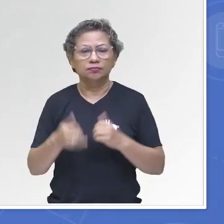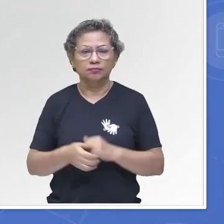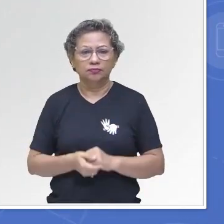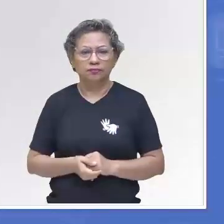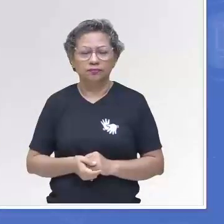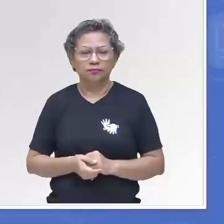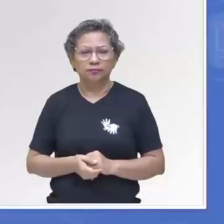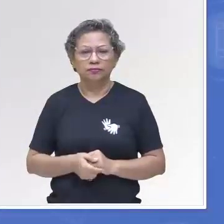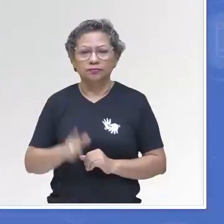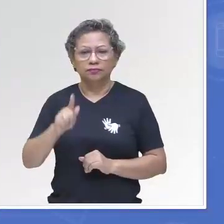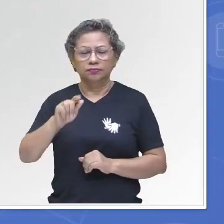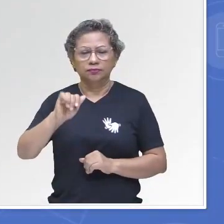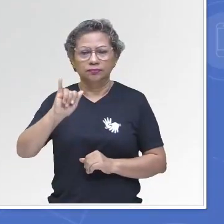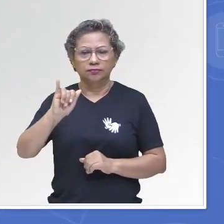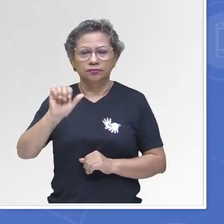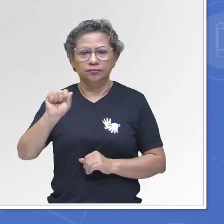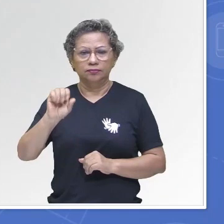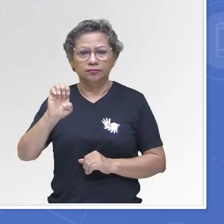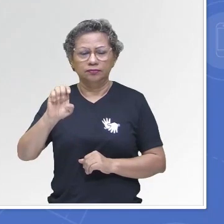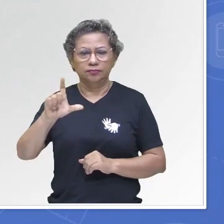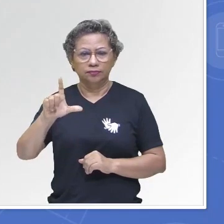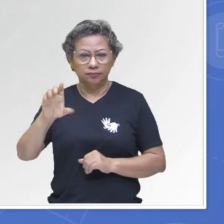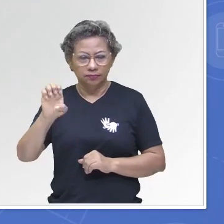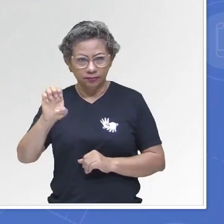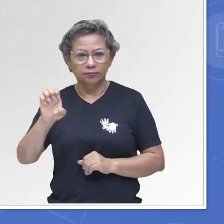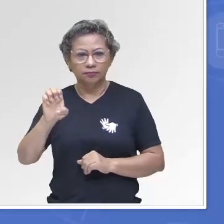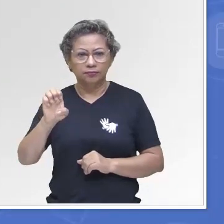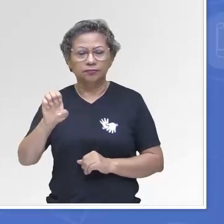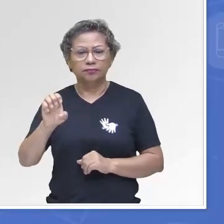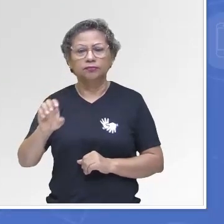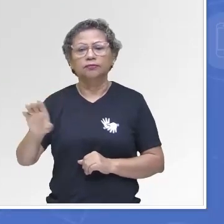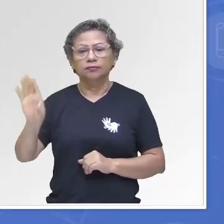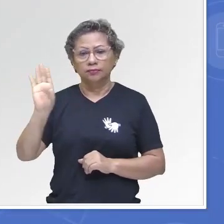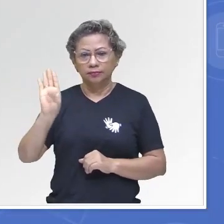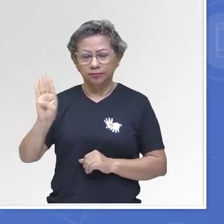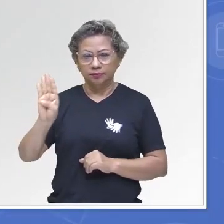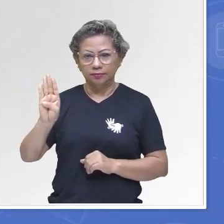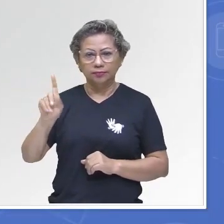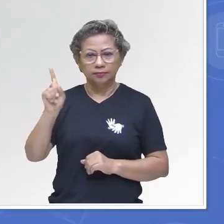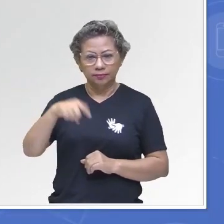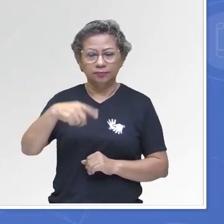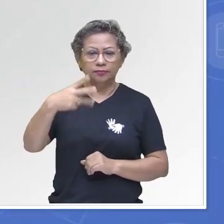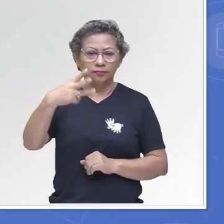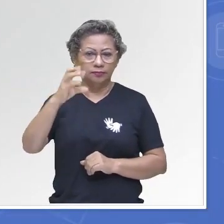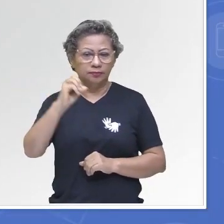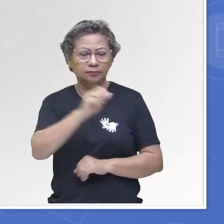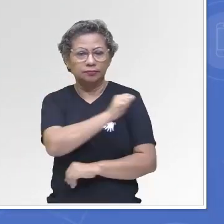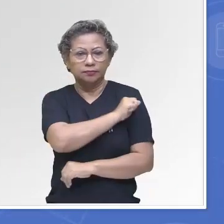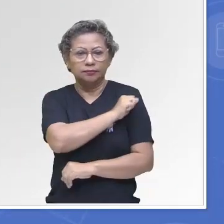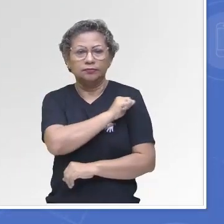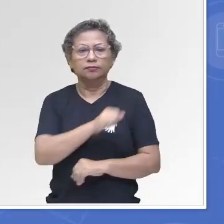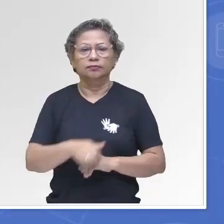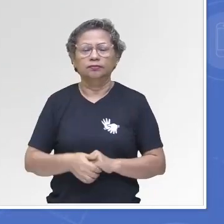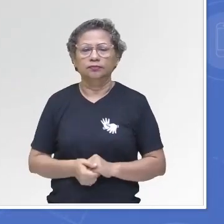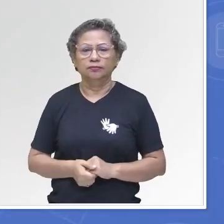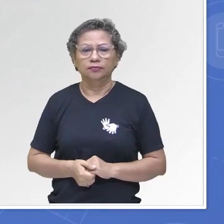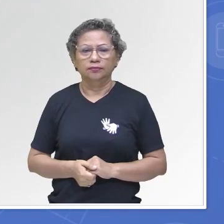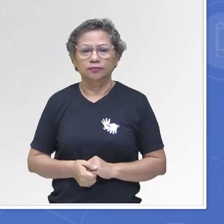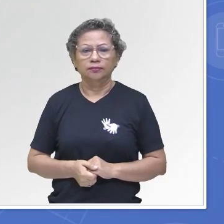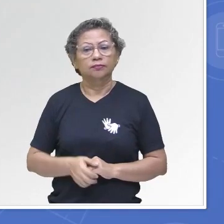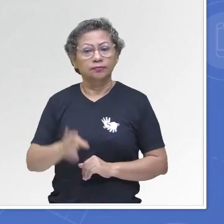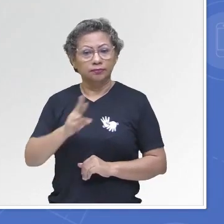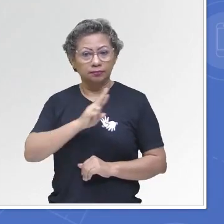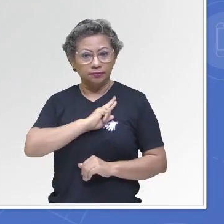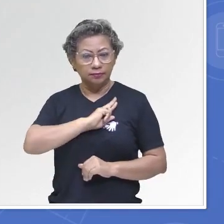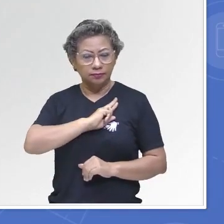ó, Gisele falou, a letra B, né, a amostra, são 30 alunos, tá? Você tem que responder